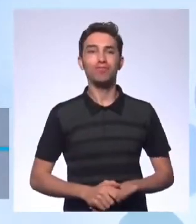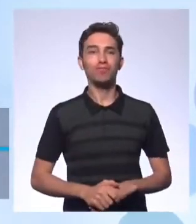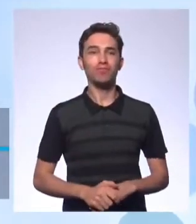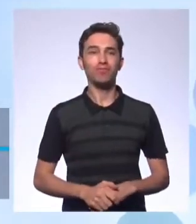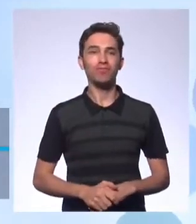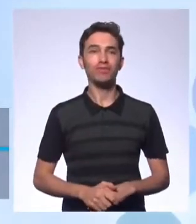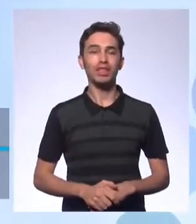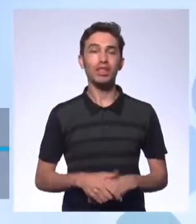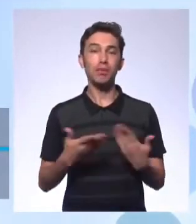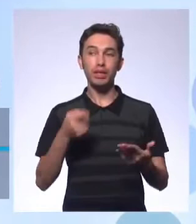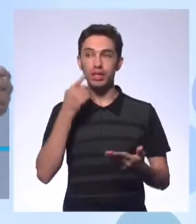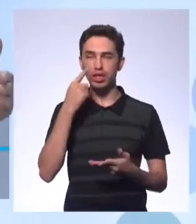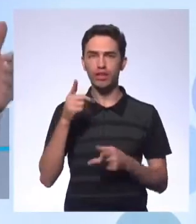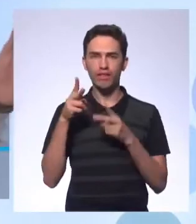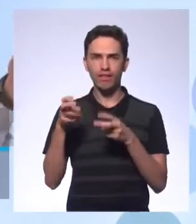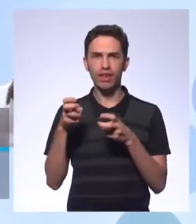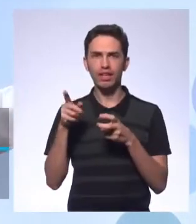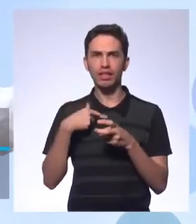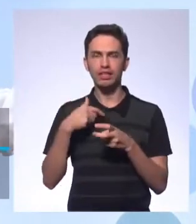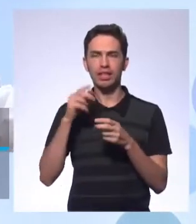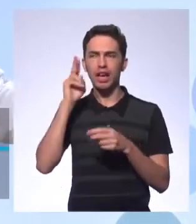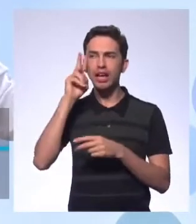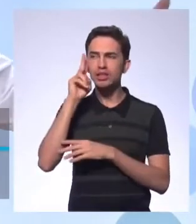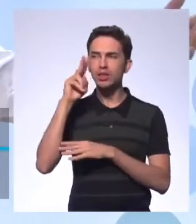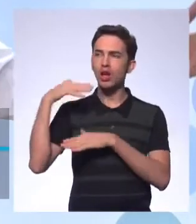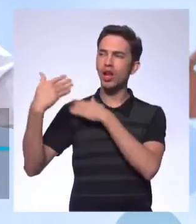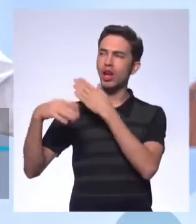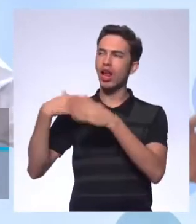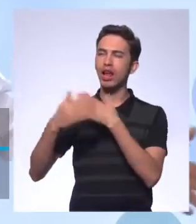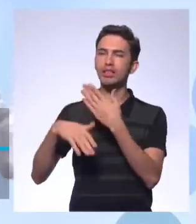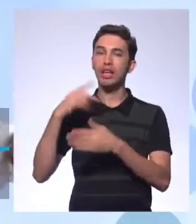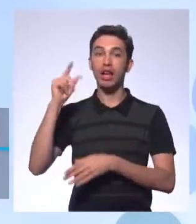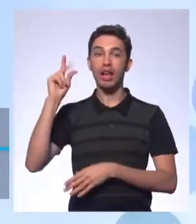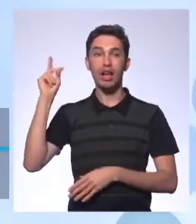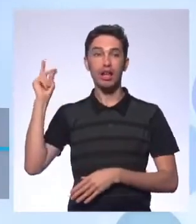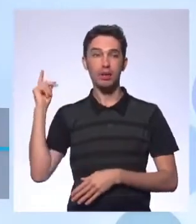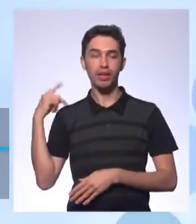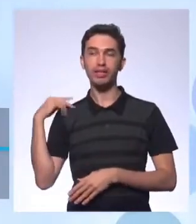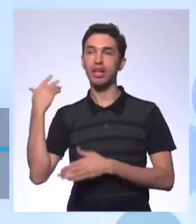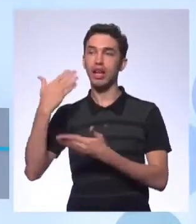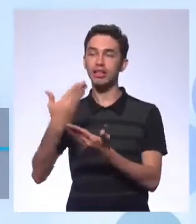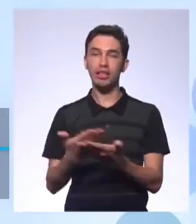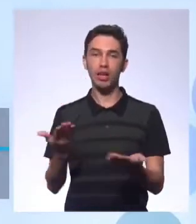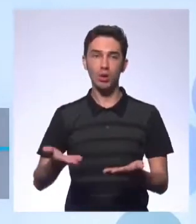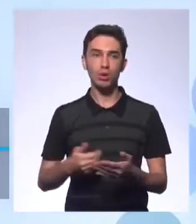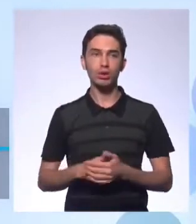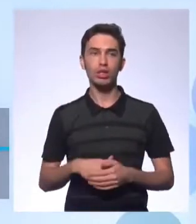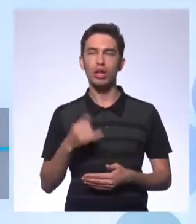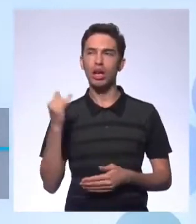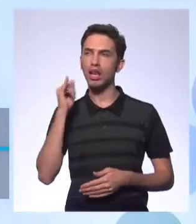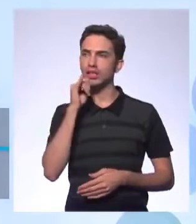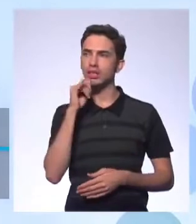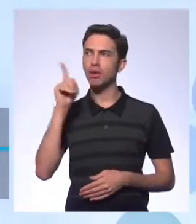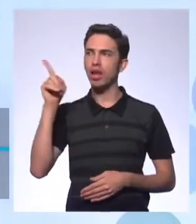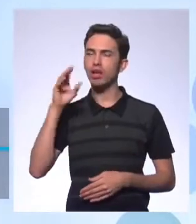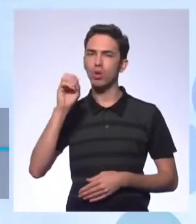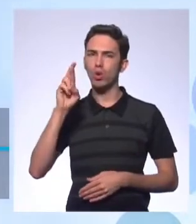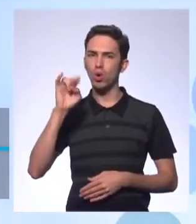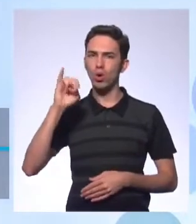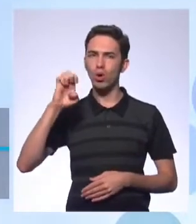que desde as primeiras grandes civilizações do Oriente Próximo, quando começaram as lutas